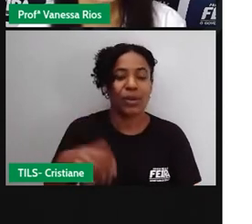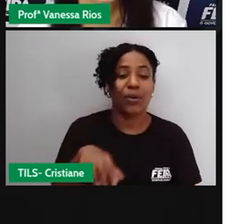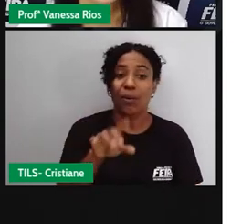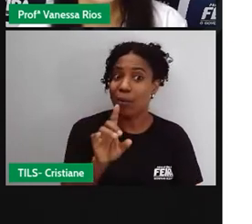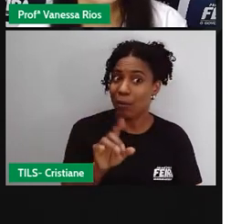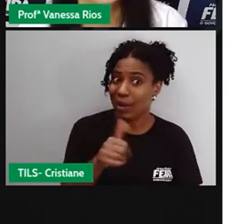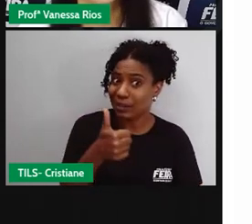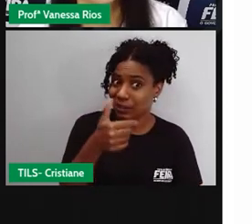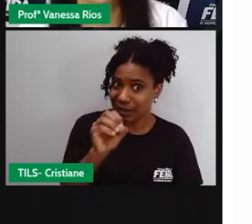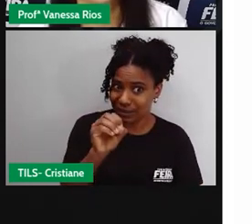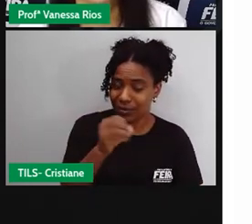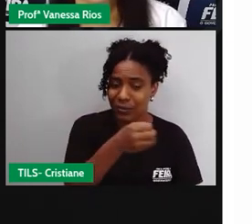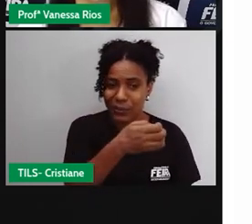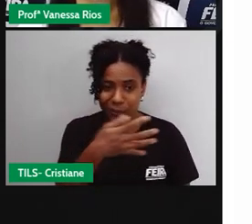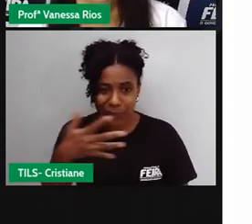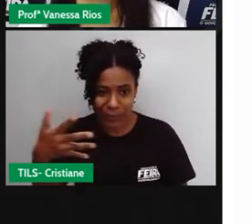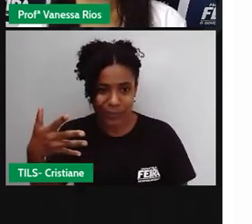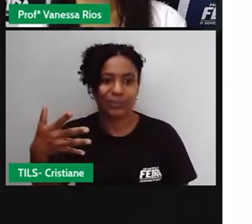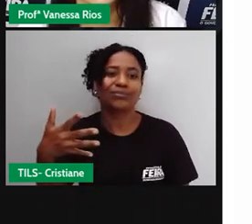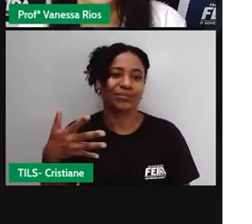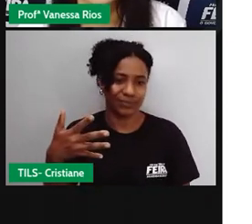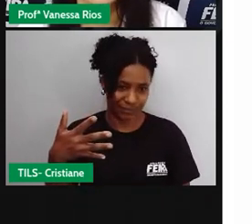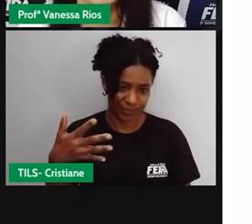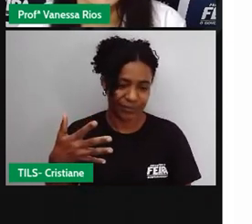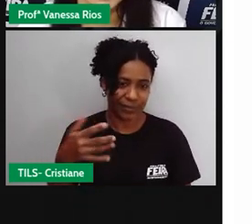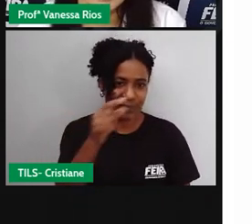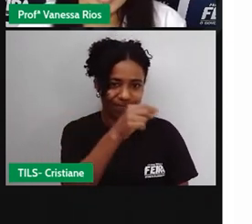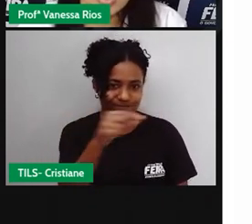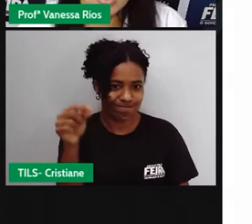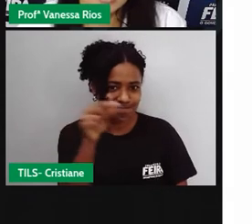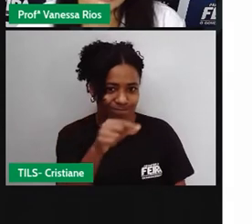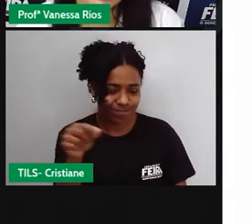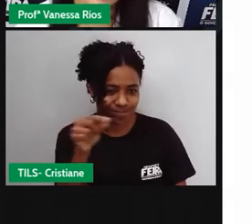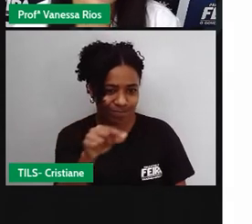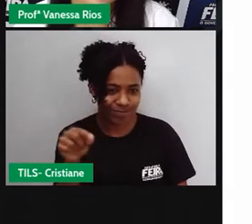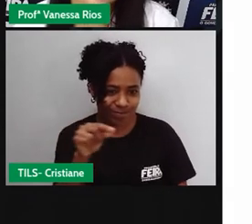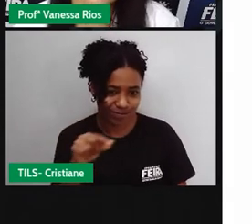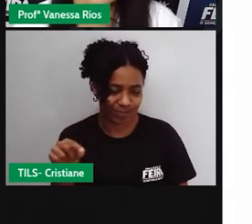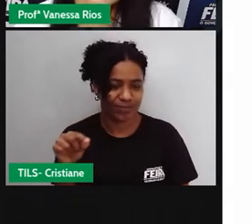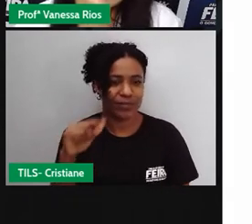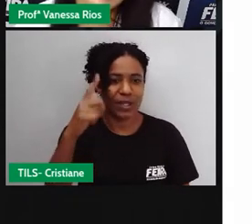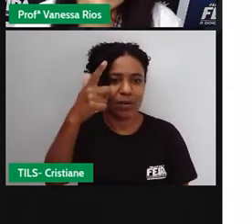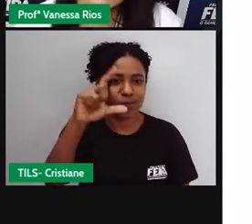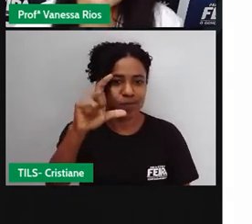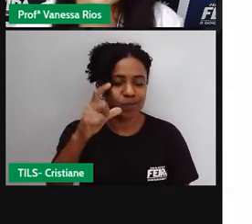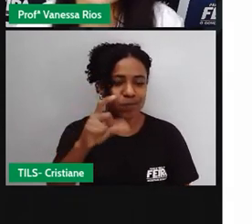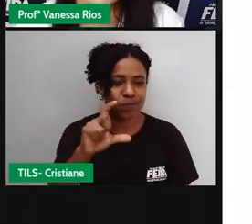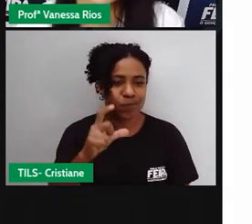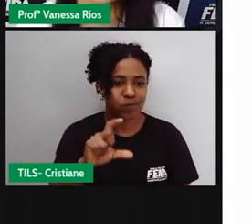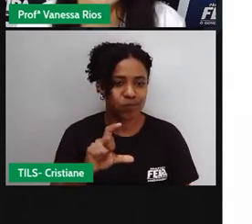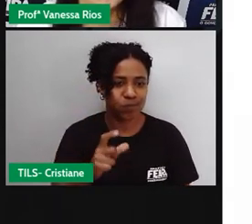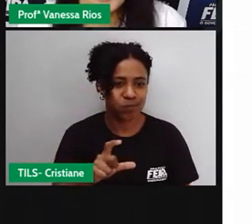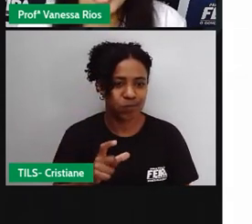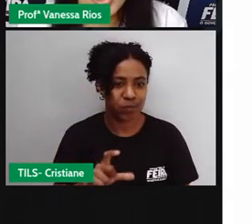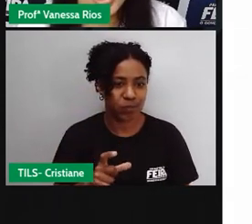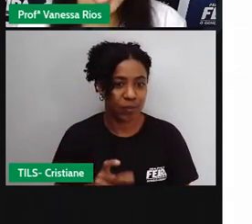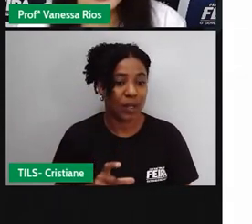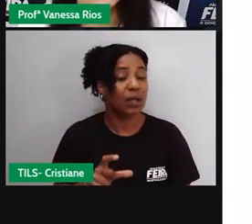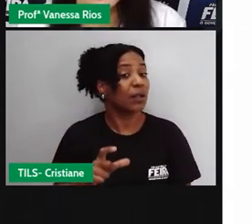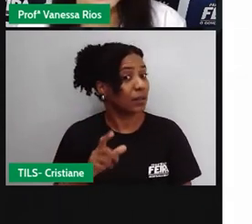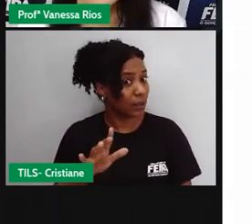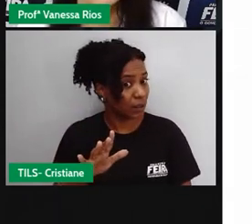décima, que são estrofes contendo 10 versos. Então, a gente pode escolher uma dessas formas